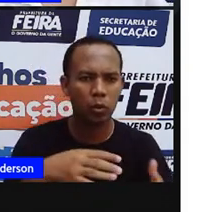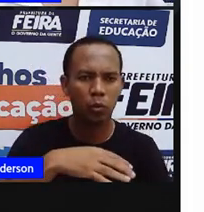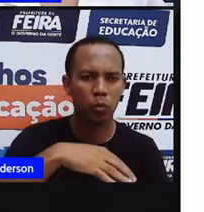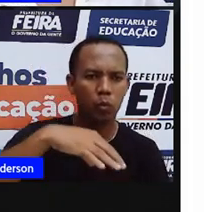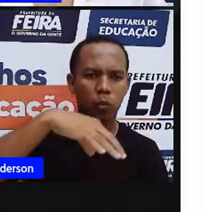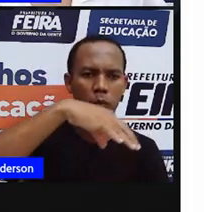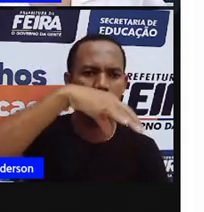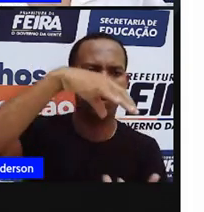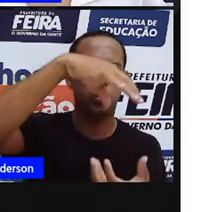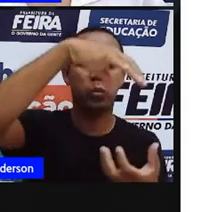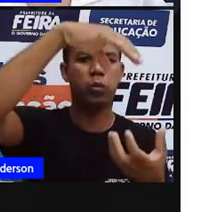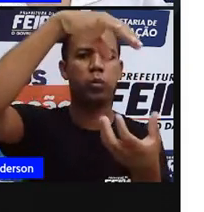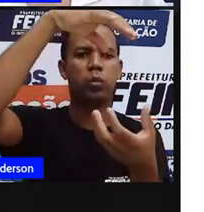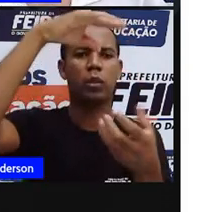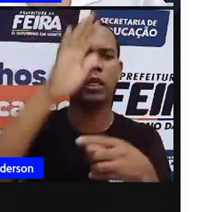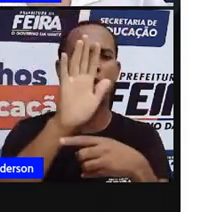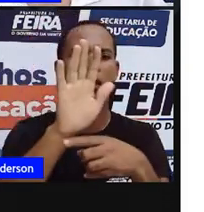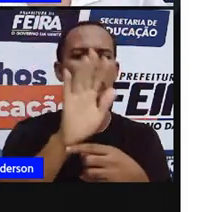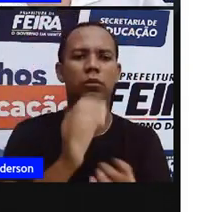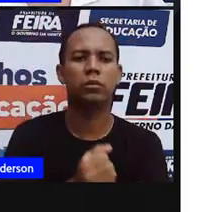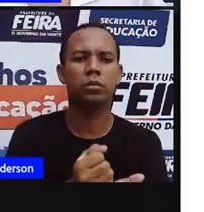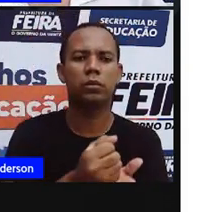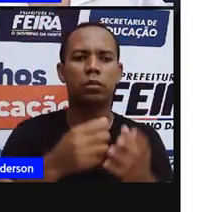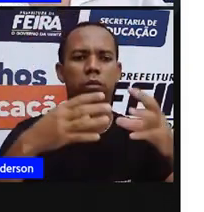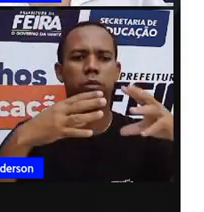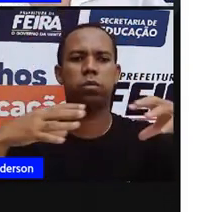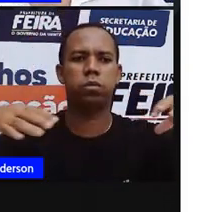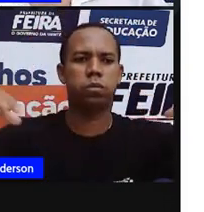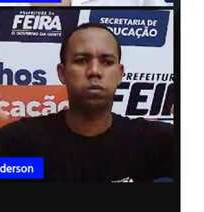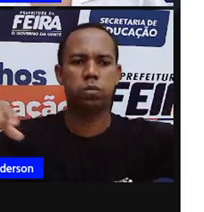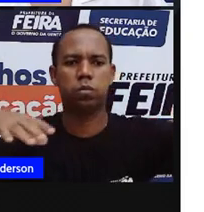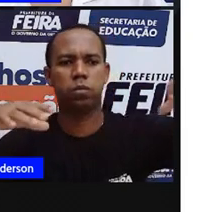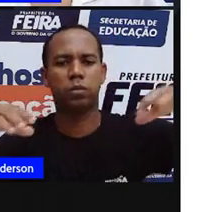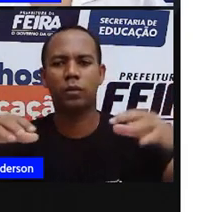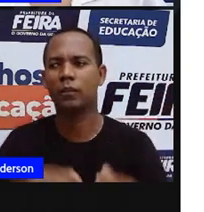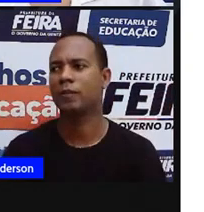eles protejam a tribo.